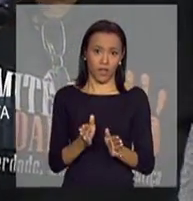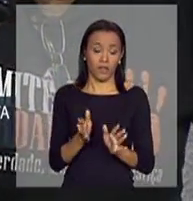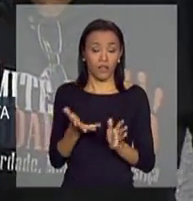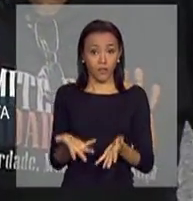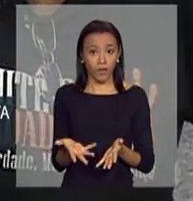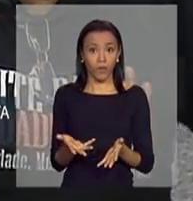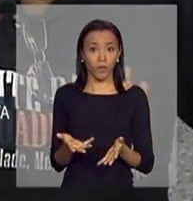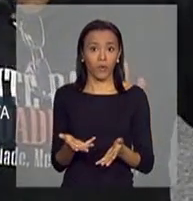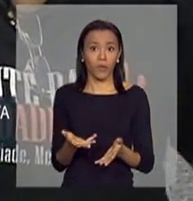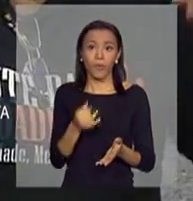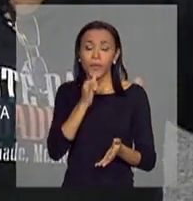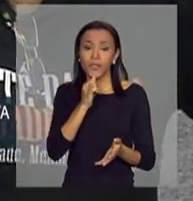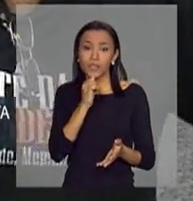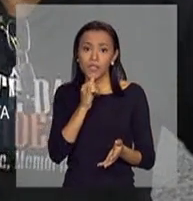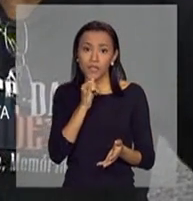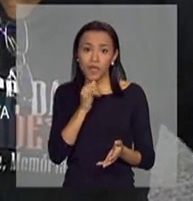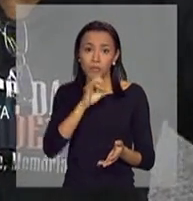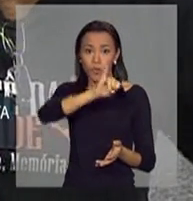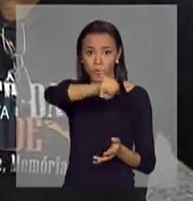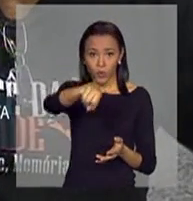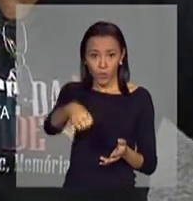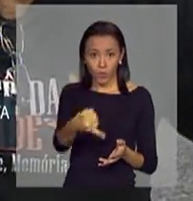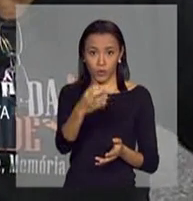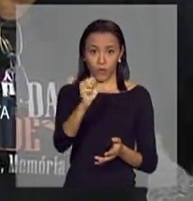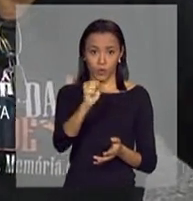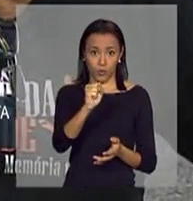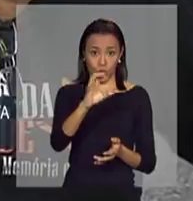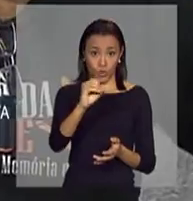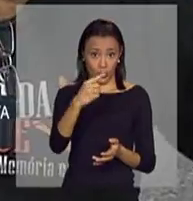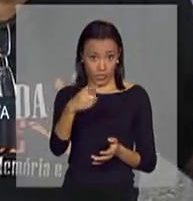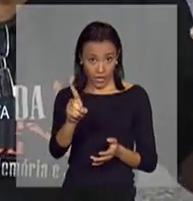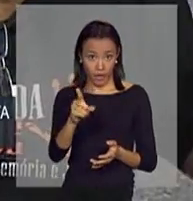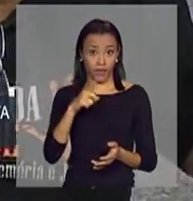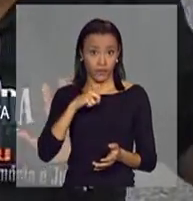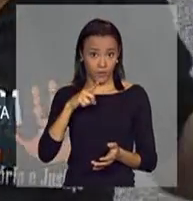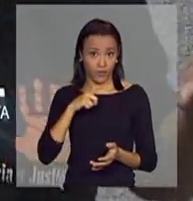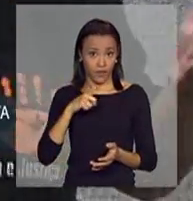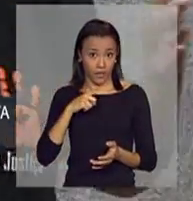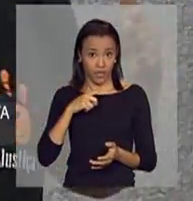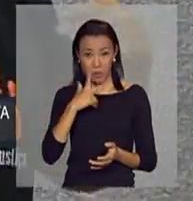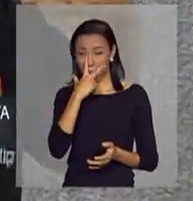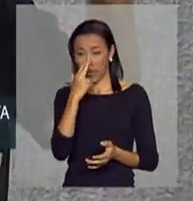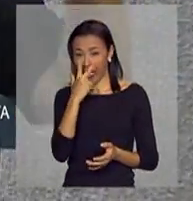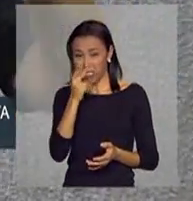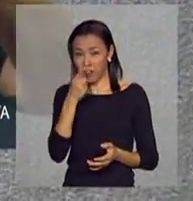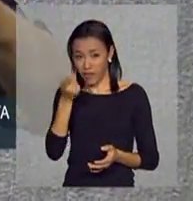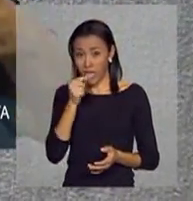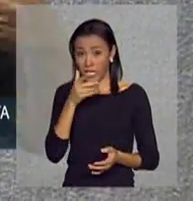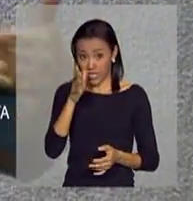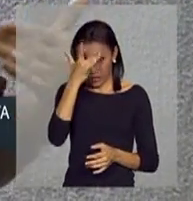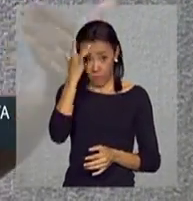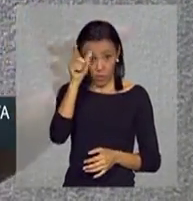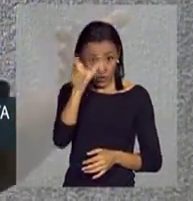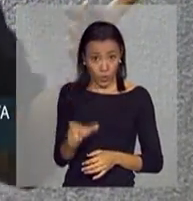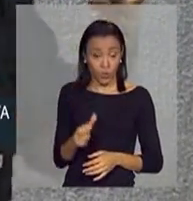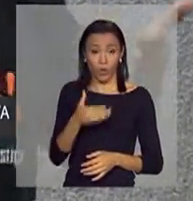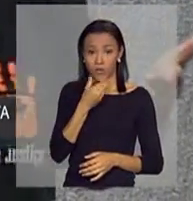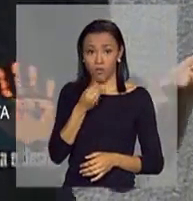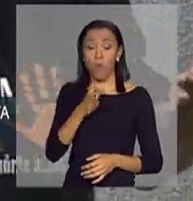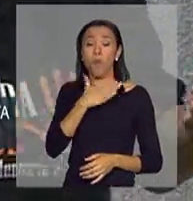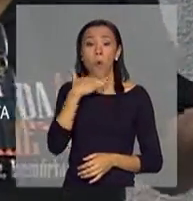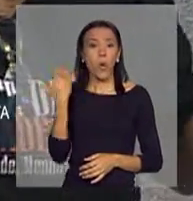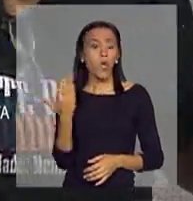por exemplo, o José Gomes Teixeira, que aparece ali, que o CNMAR diz que está morto e que nos relatórios que não